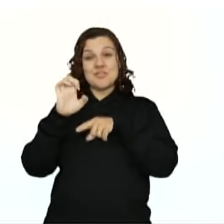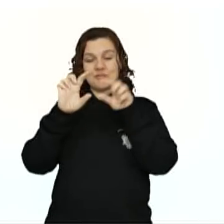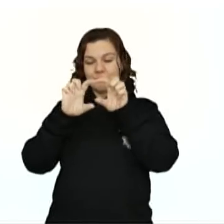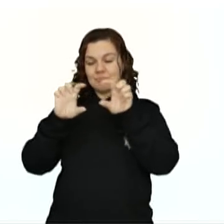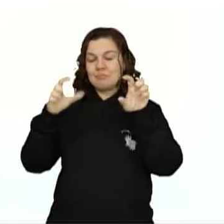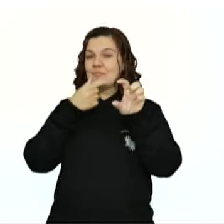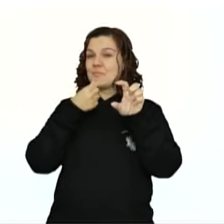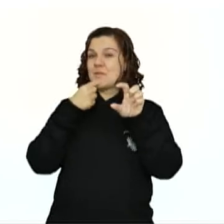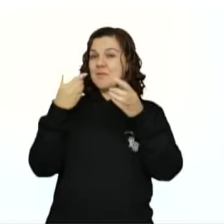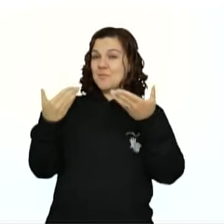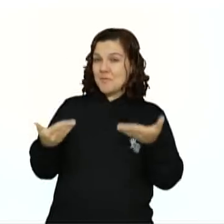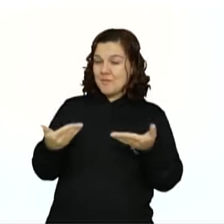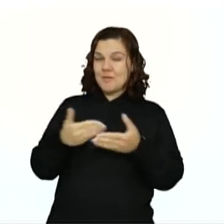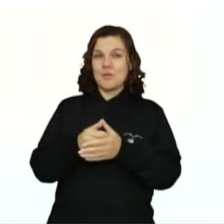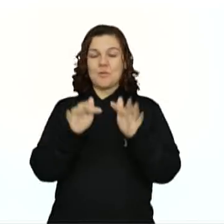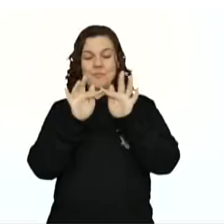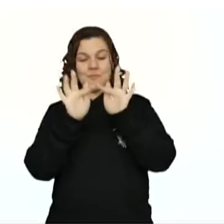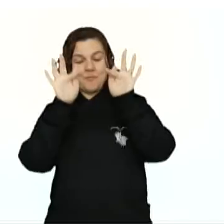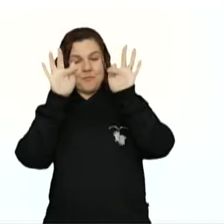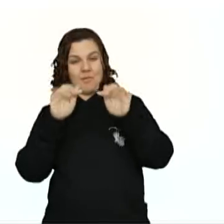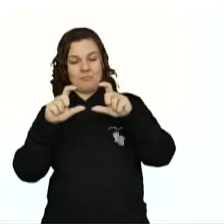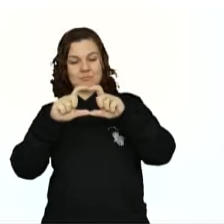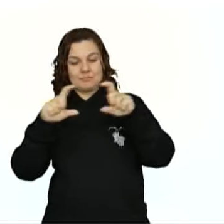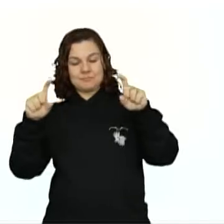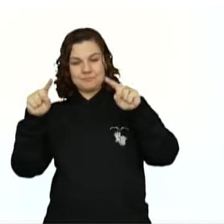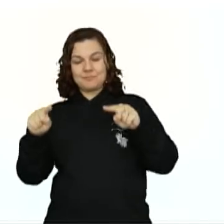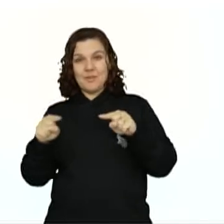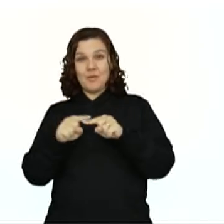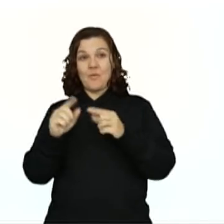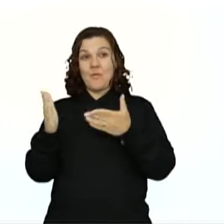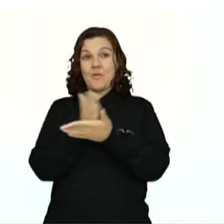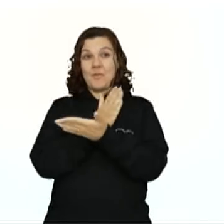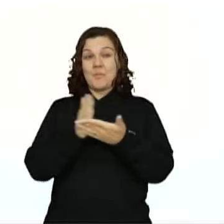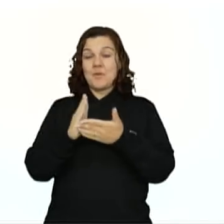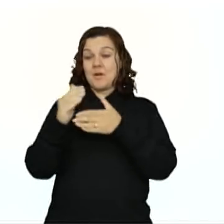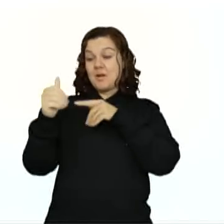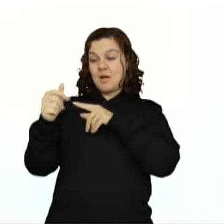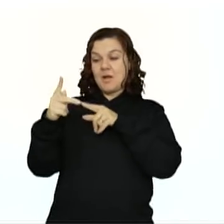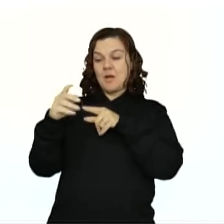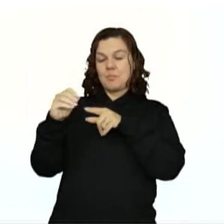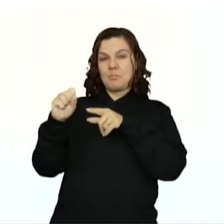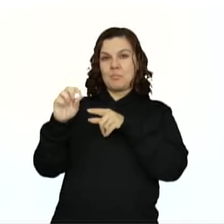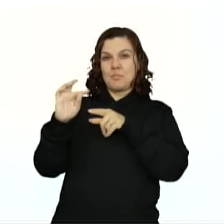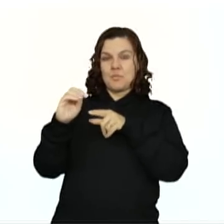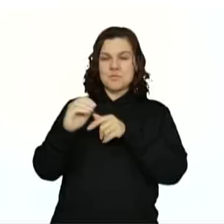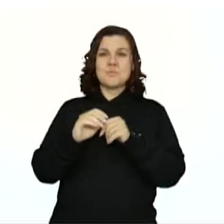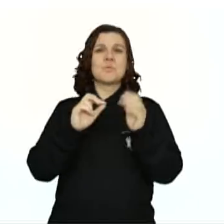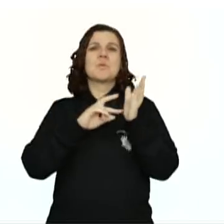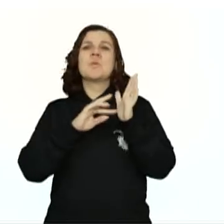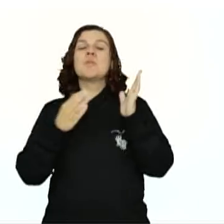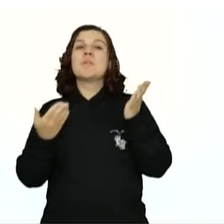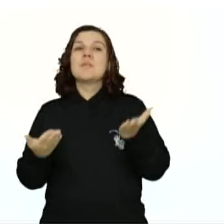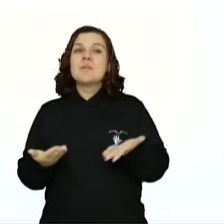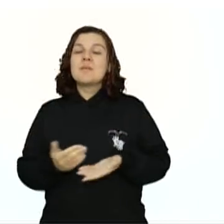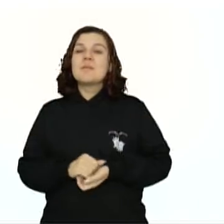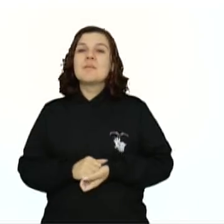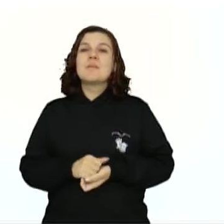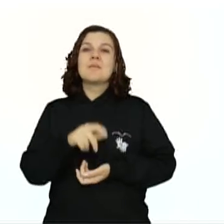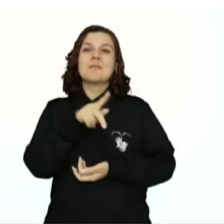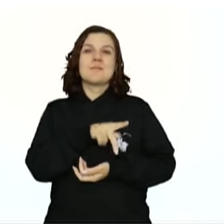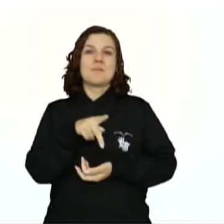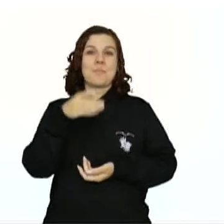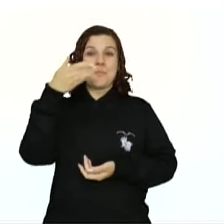destino, apresentada no último quadrinho, classifica-se como aposto. Então, a prof aqui já